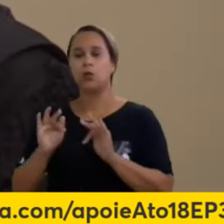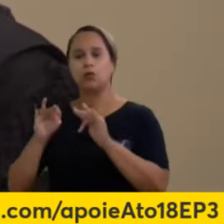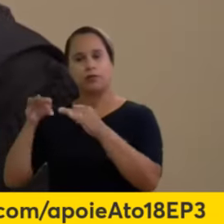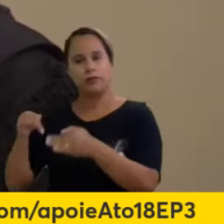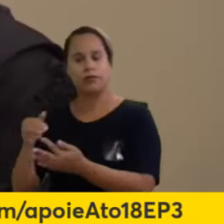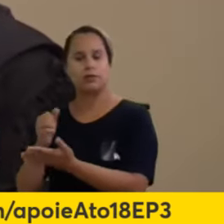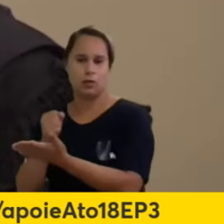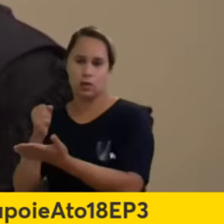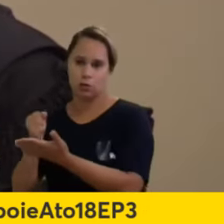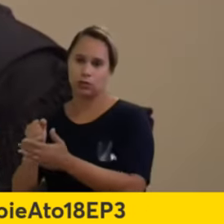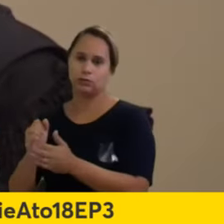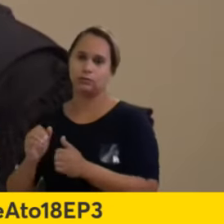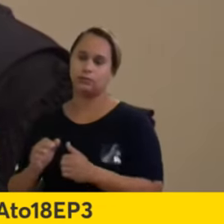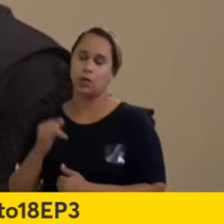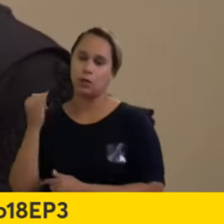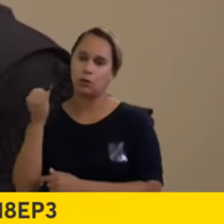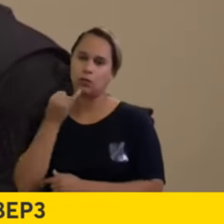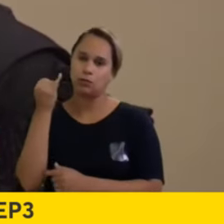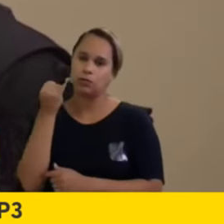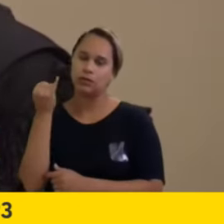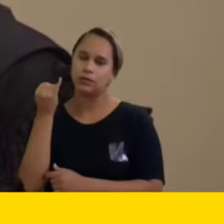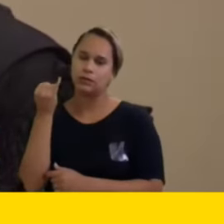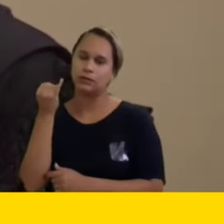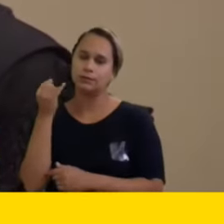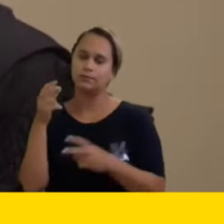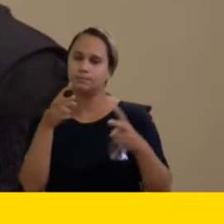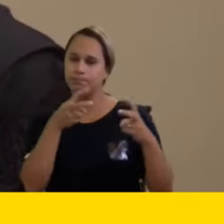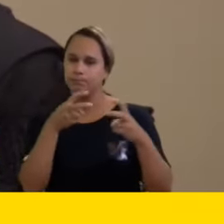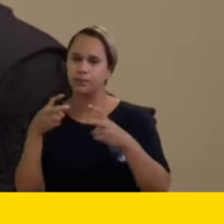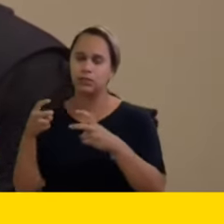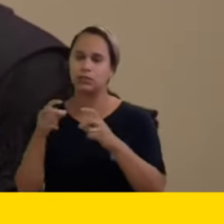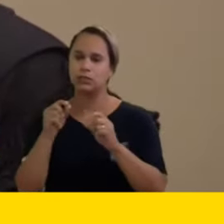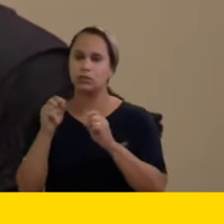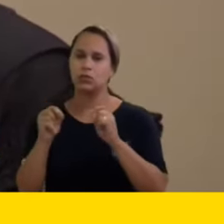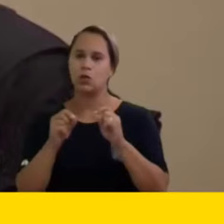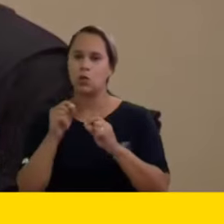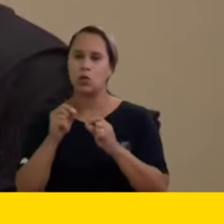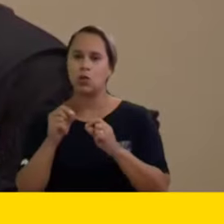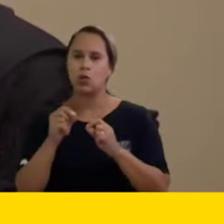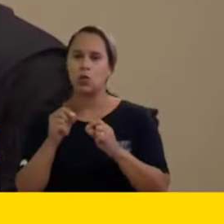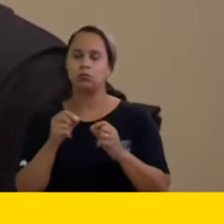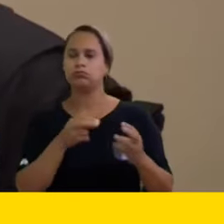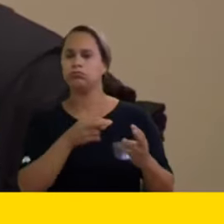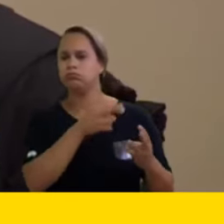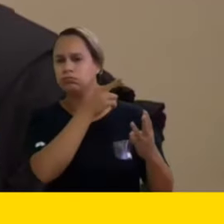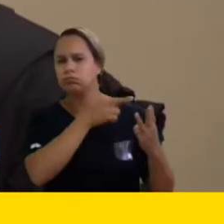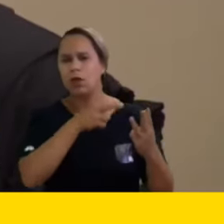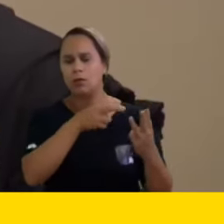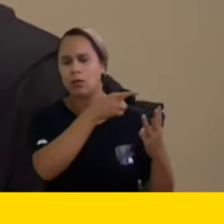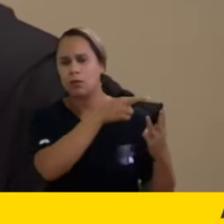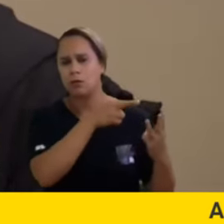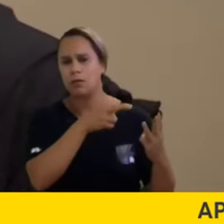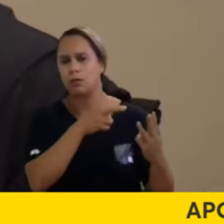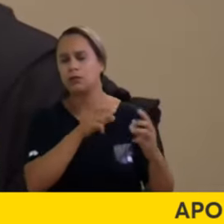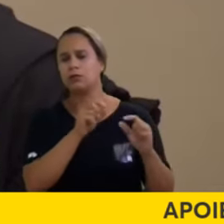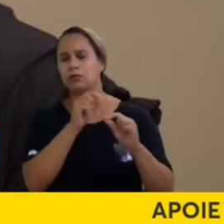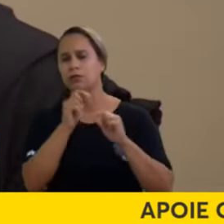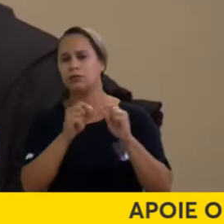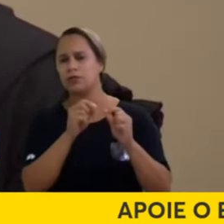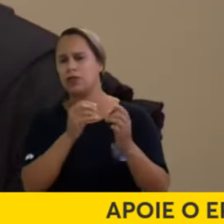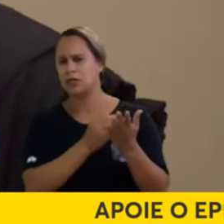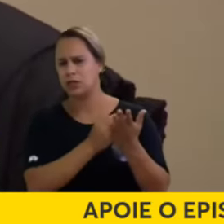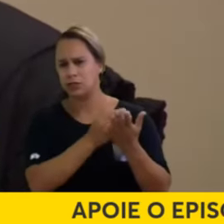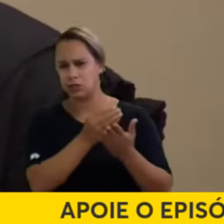é importante notar que os próprios investig desde o início frisaram muito uma suposta atuação de fato de